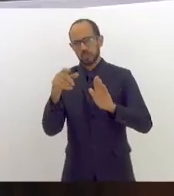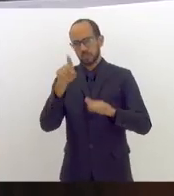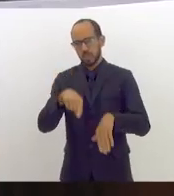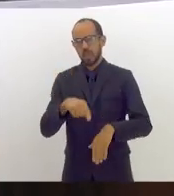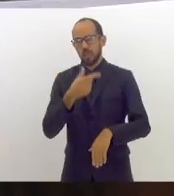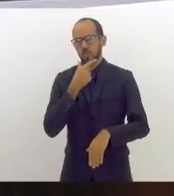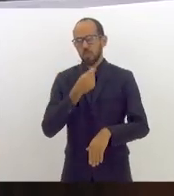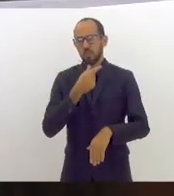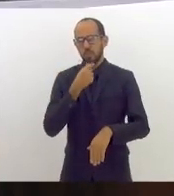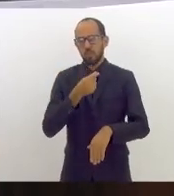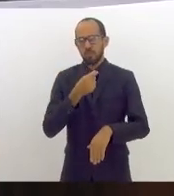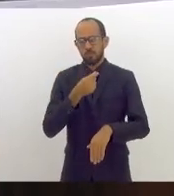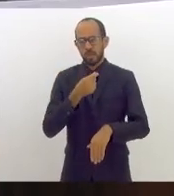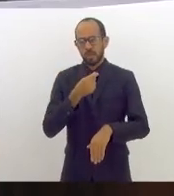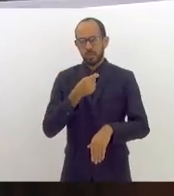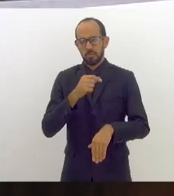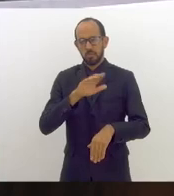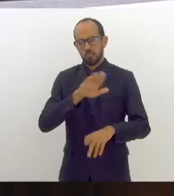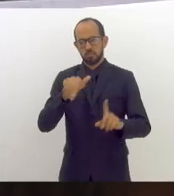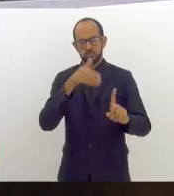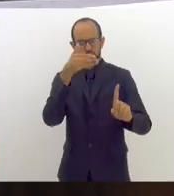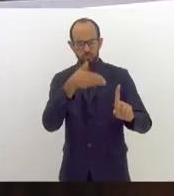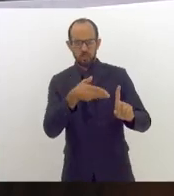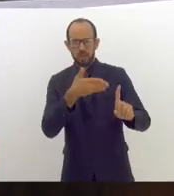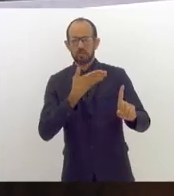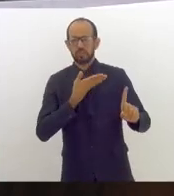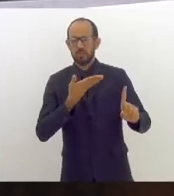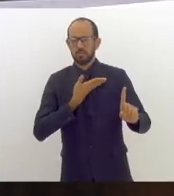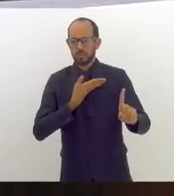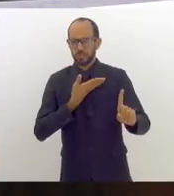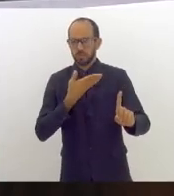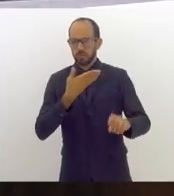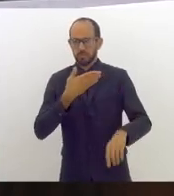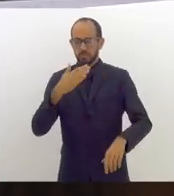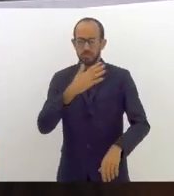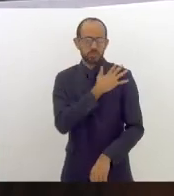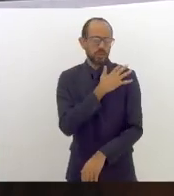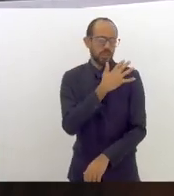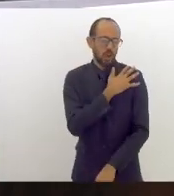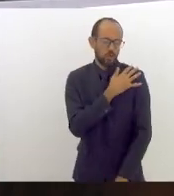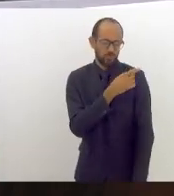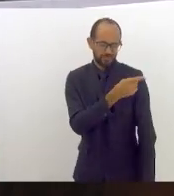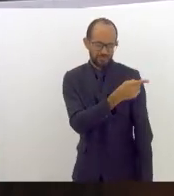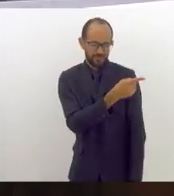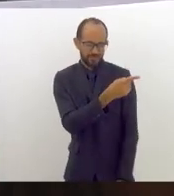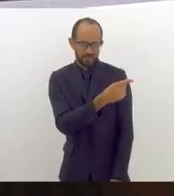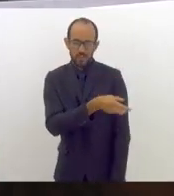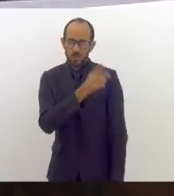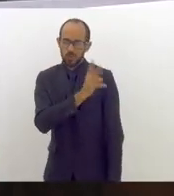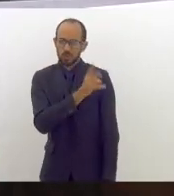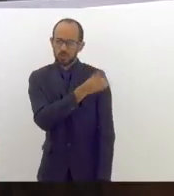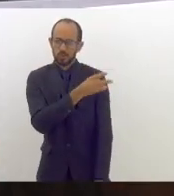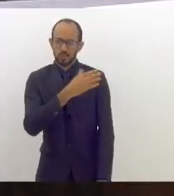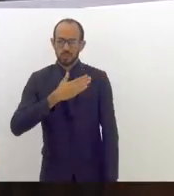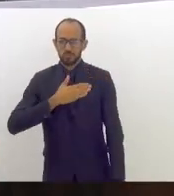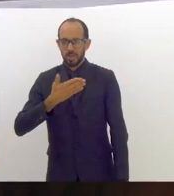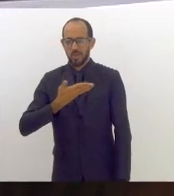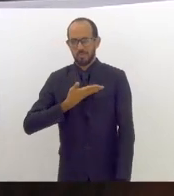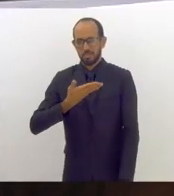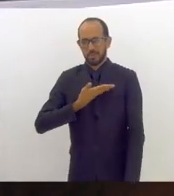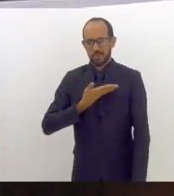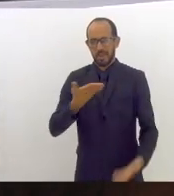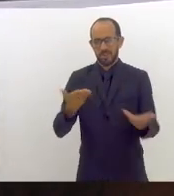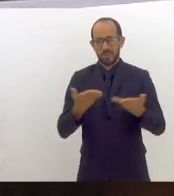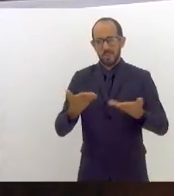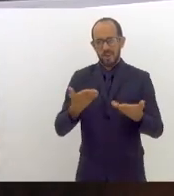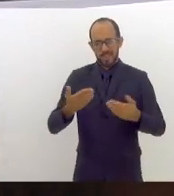muito e muito honrado e muito amigo então General continue sendo meu amigo e agora vou falar para todos que eu